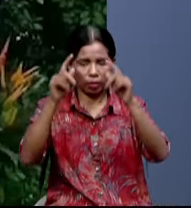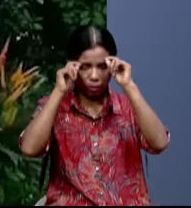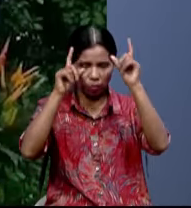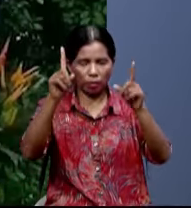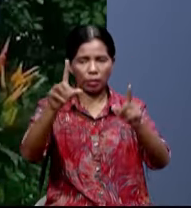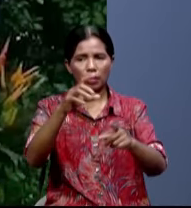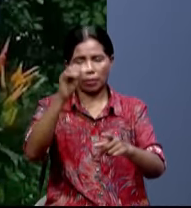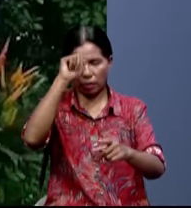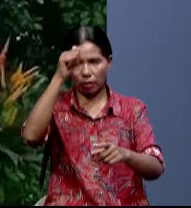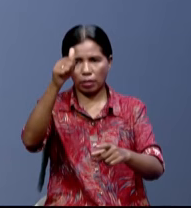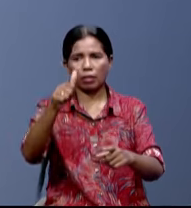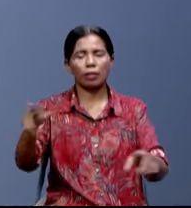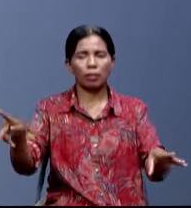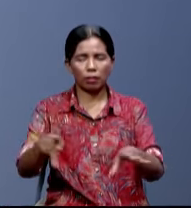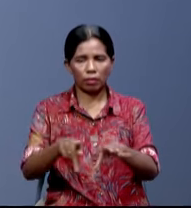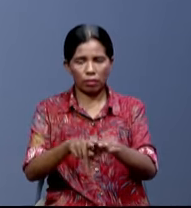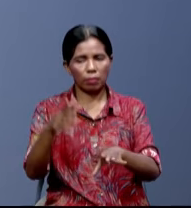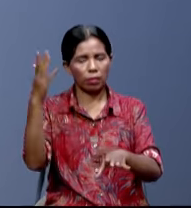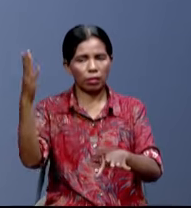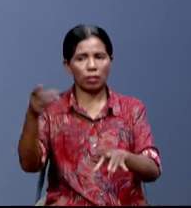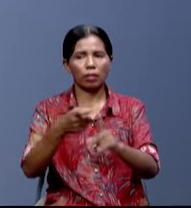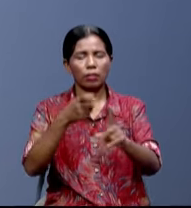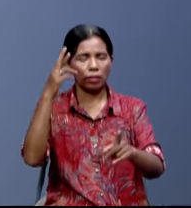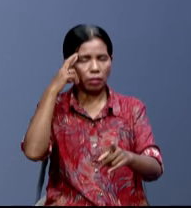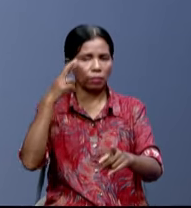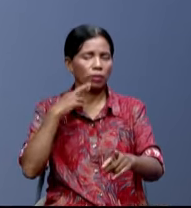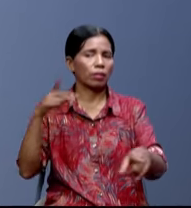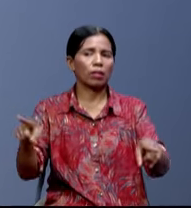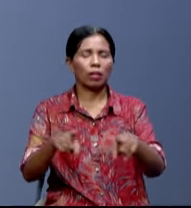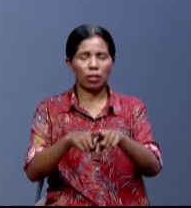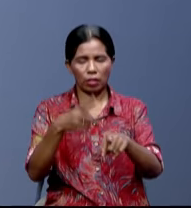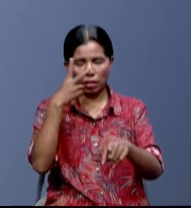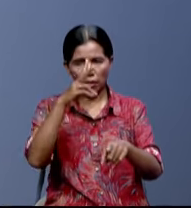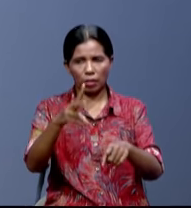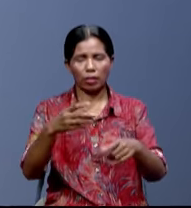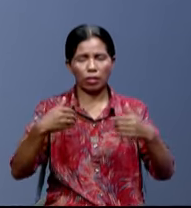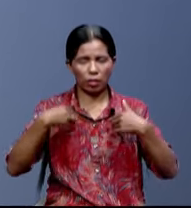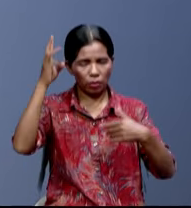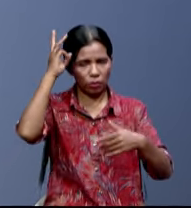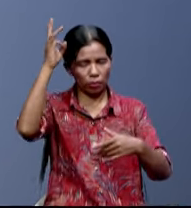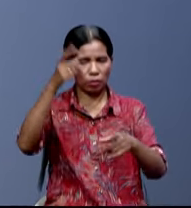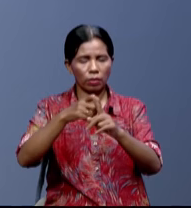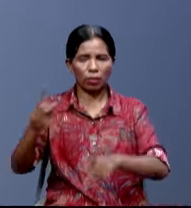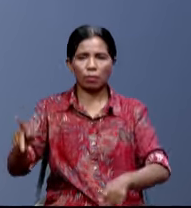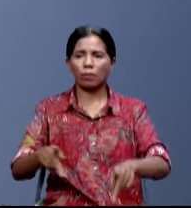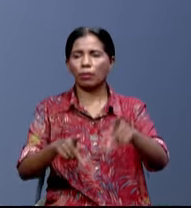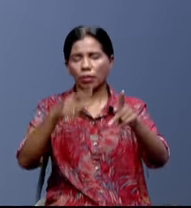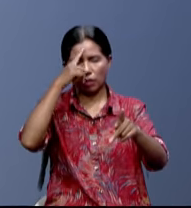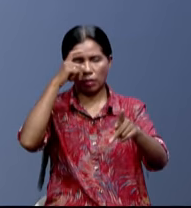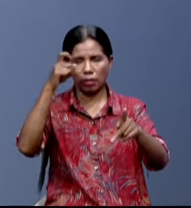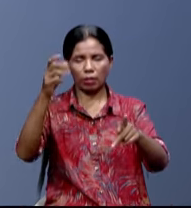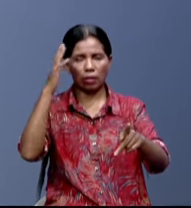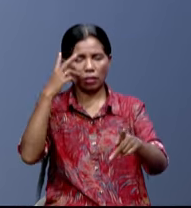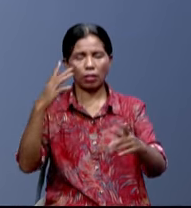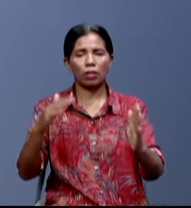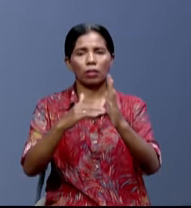no Índia nebe marca presença mos husi Ramos Horta hanesan sasin hamos o preocupação no si público tamba considera